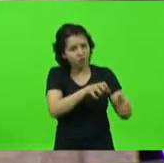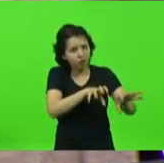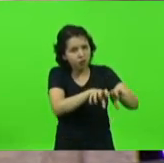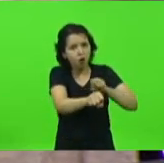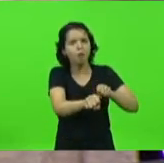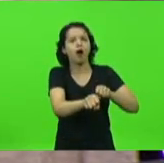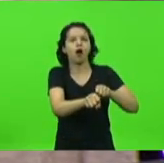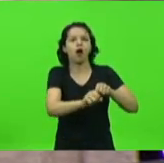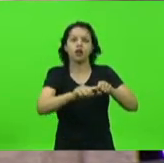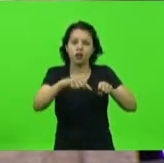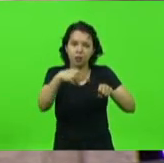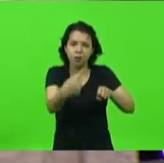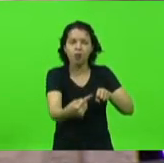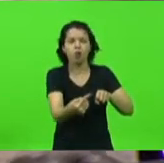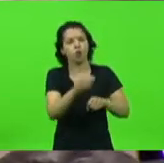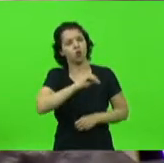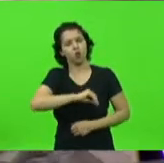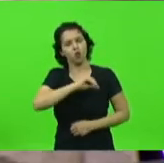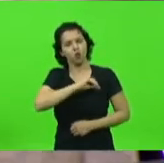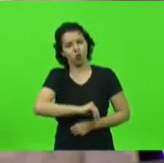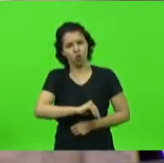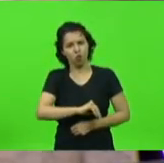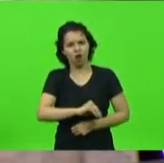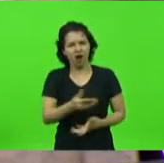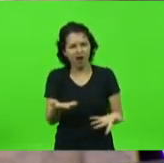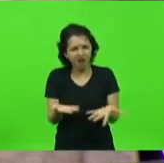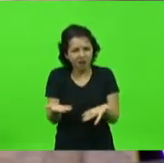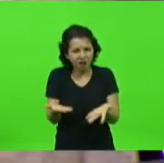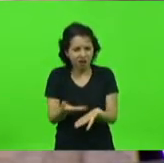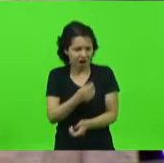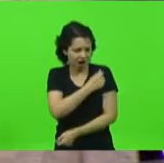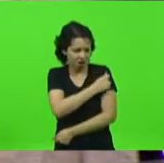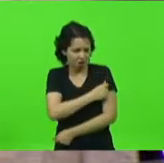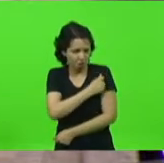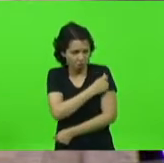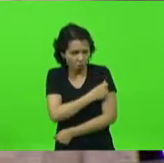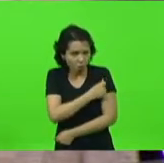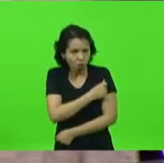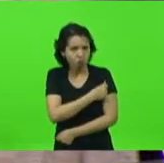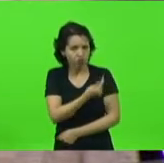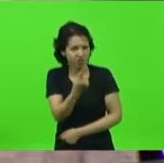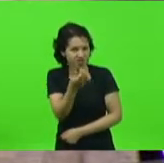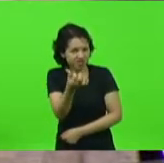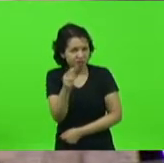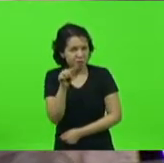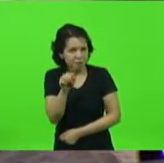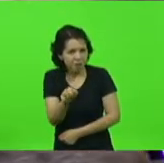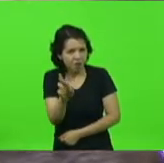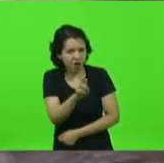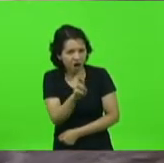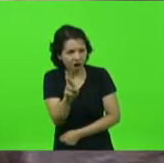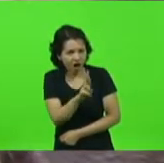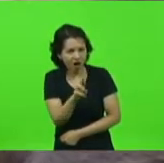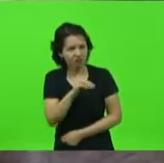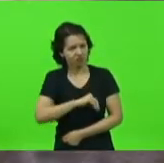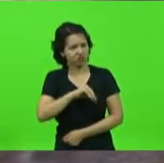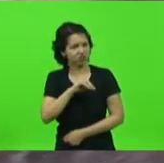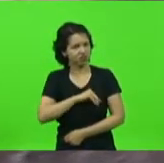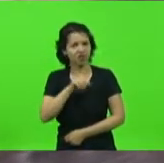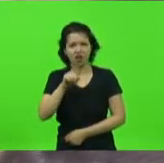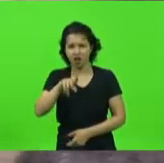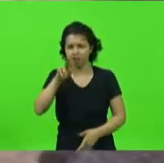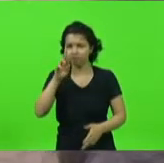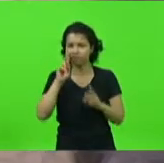sim, remunere ele. Agora, criar um aluno ganhando R$16 mil é um dos maiores atos